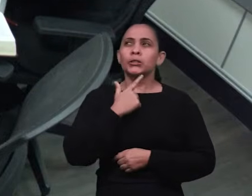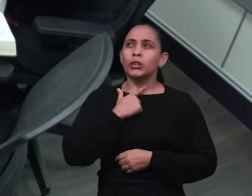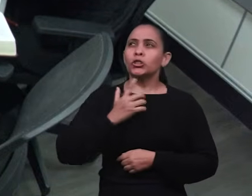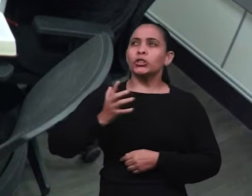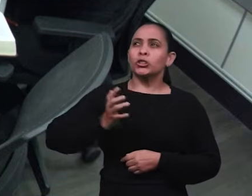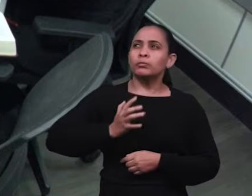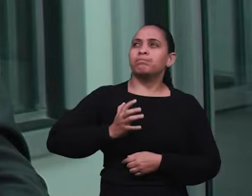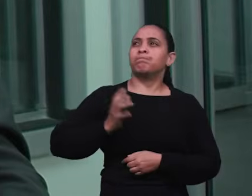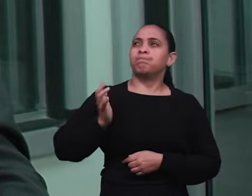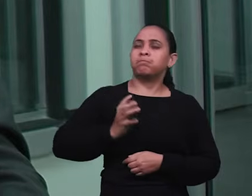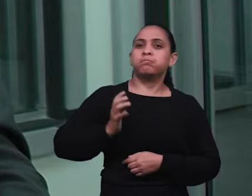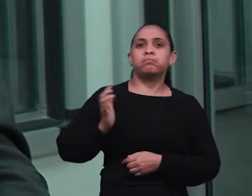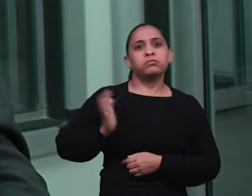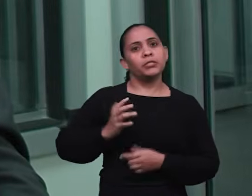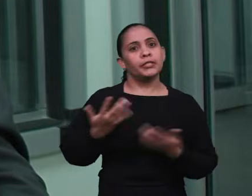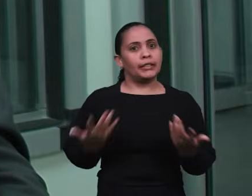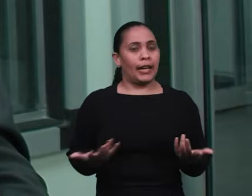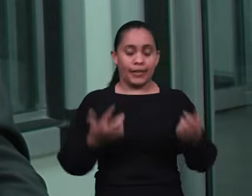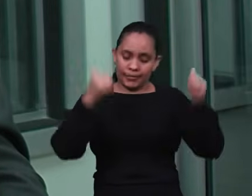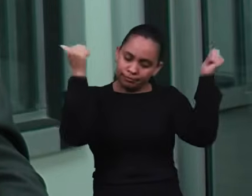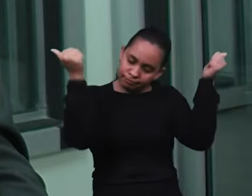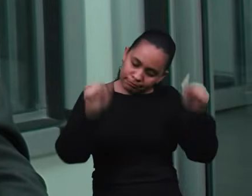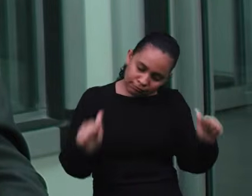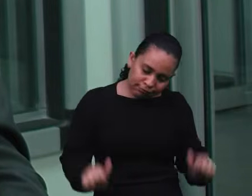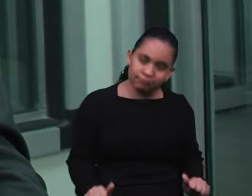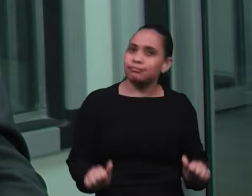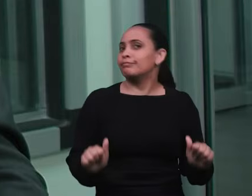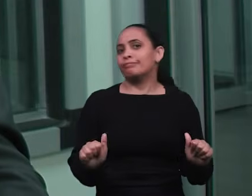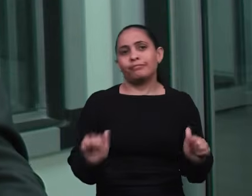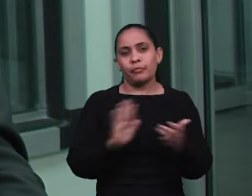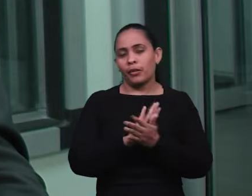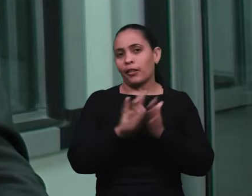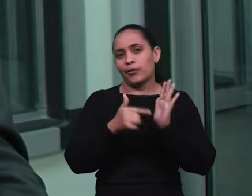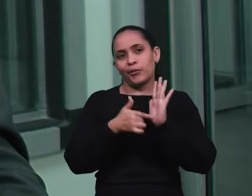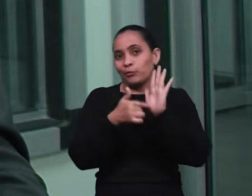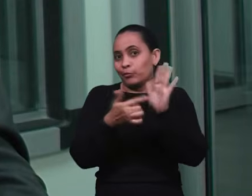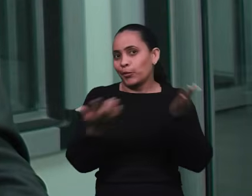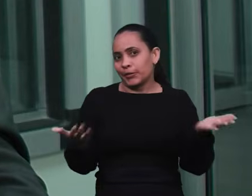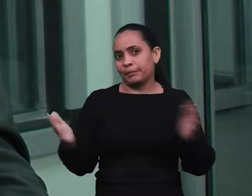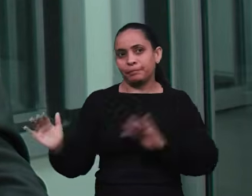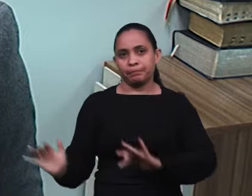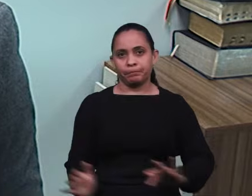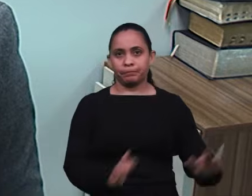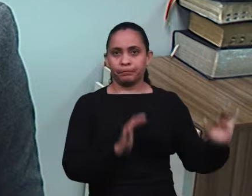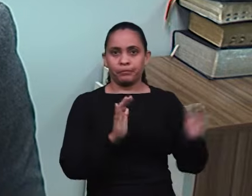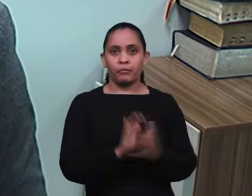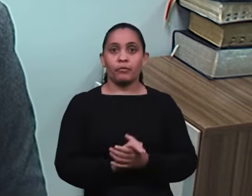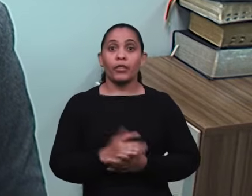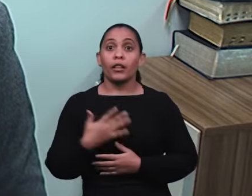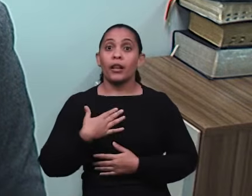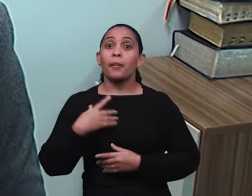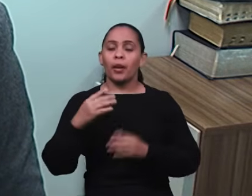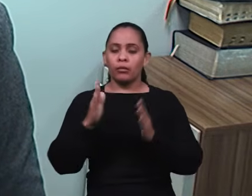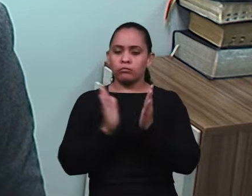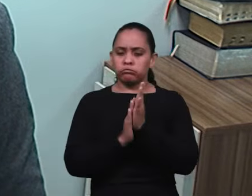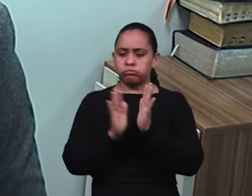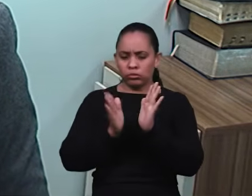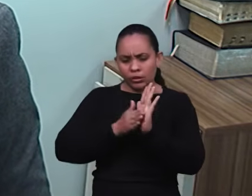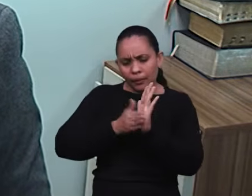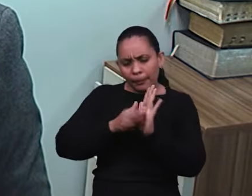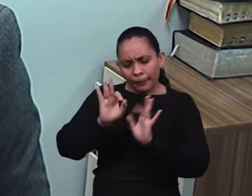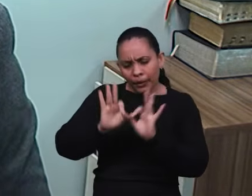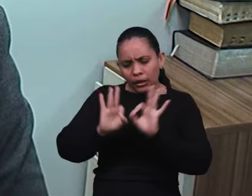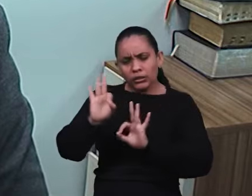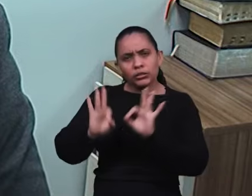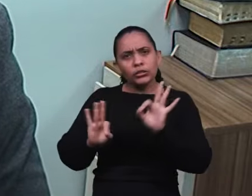né? Se torna uma idolatria. Isso que é o que a Bíblia condena, né? Vinícius, e o planejamento financeiro, Vinícius? E